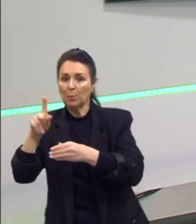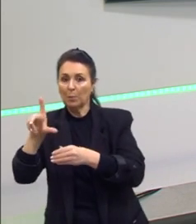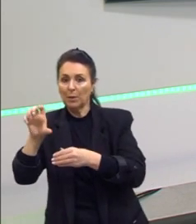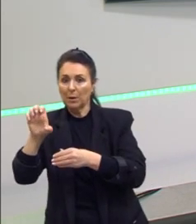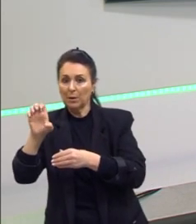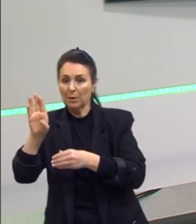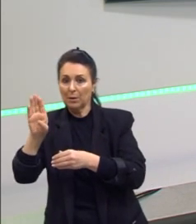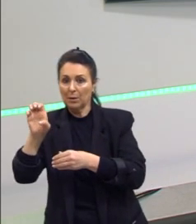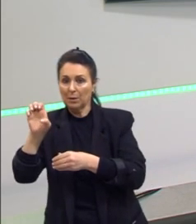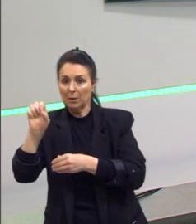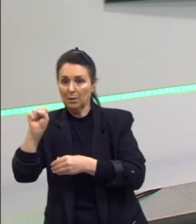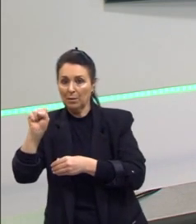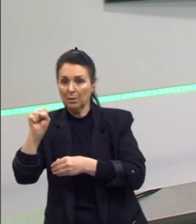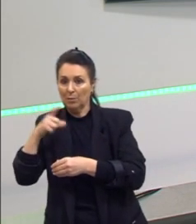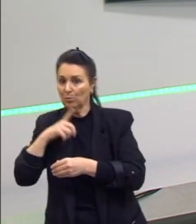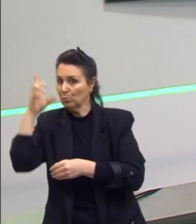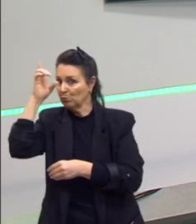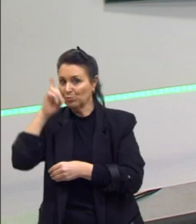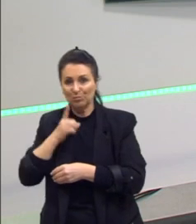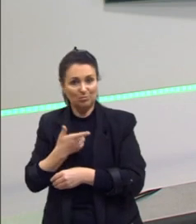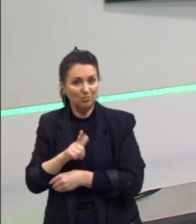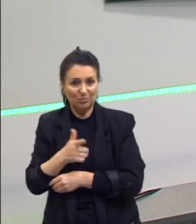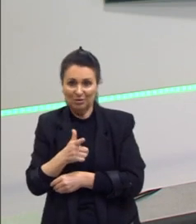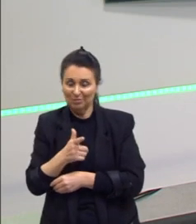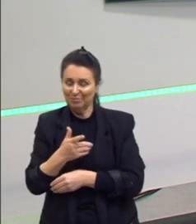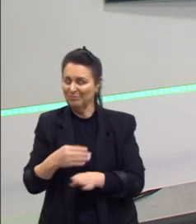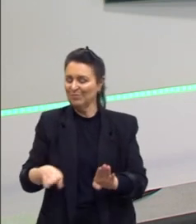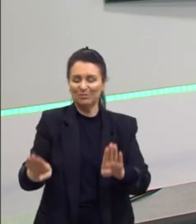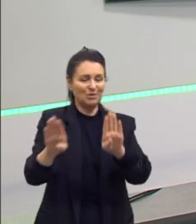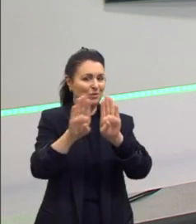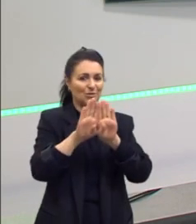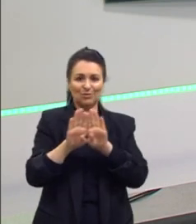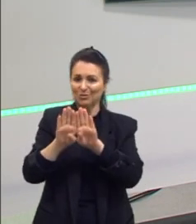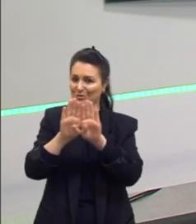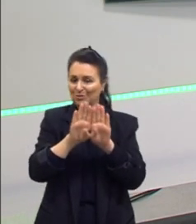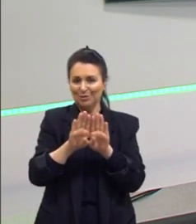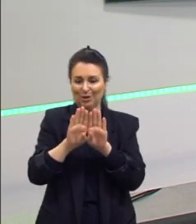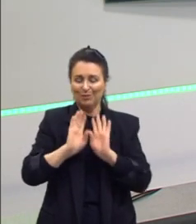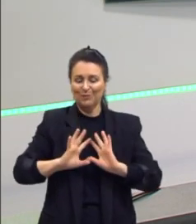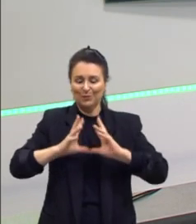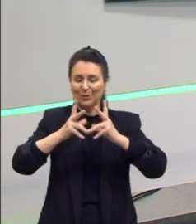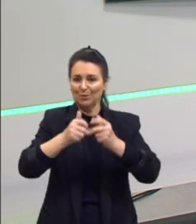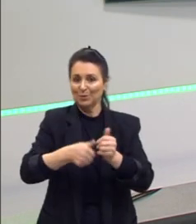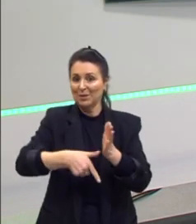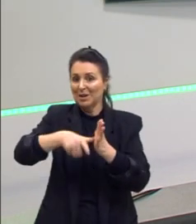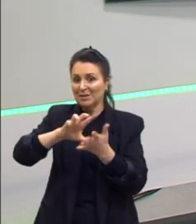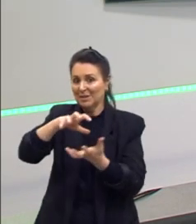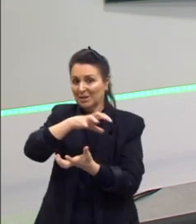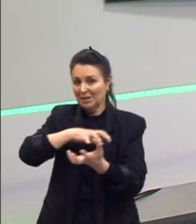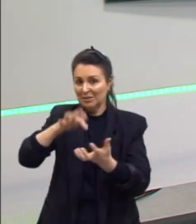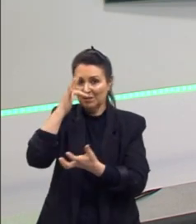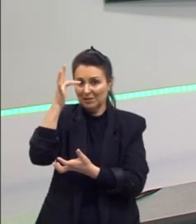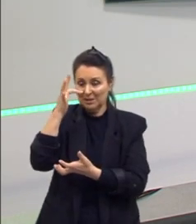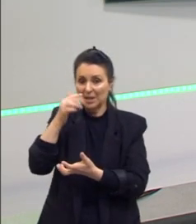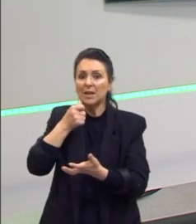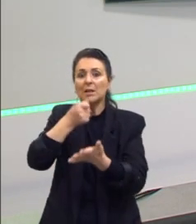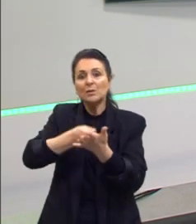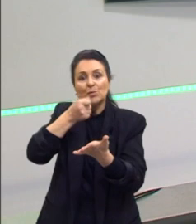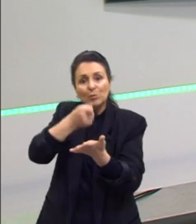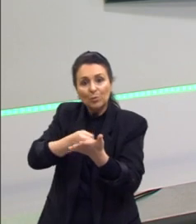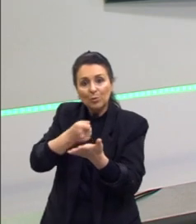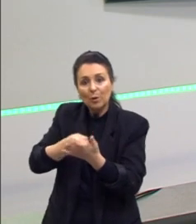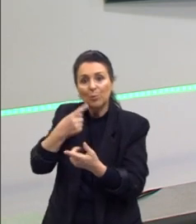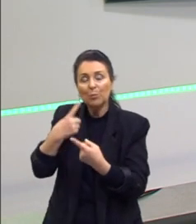nenhum direito garantido né então não existe igualdade civil antes da Revolução Francesa e os revolucionários lutam